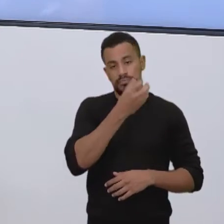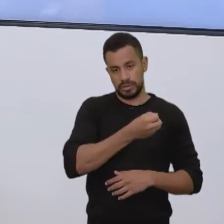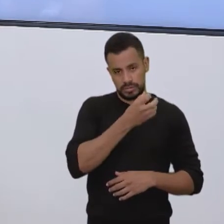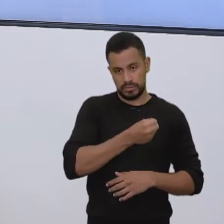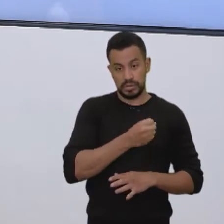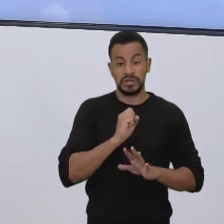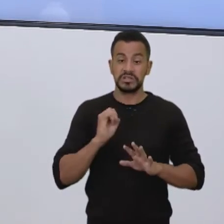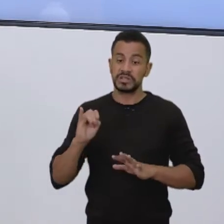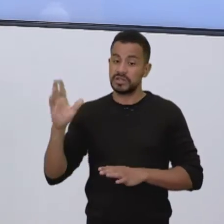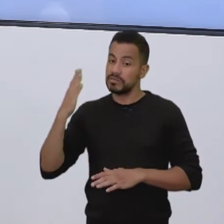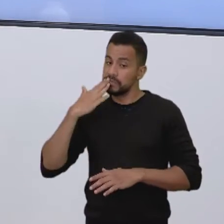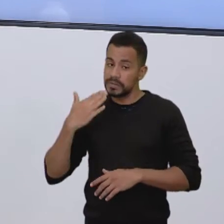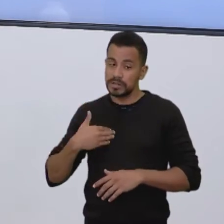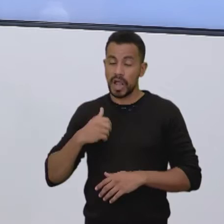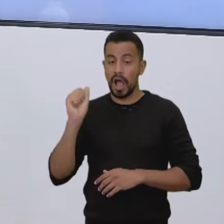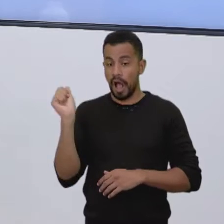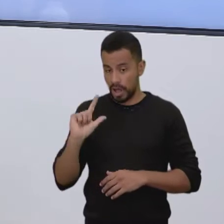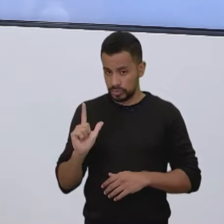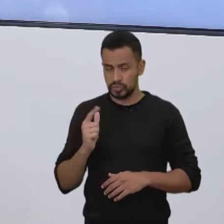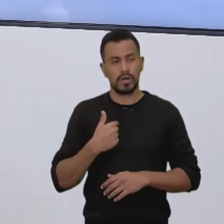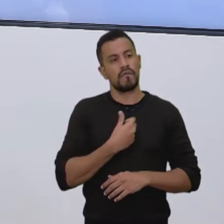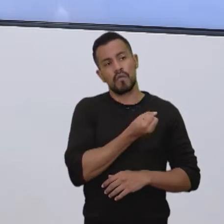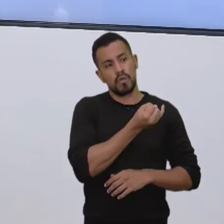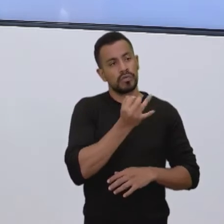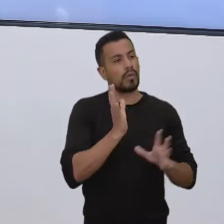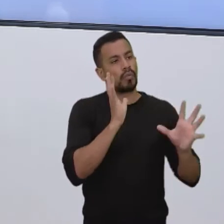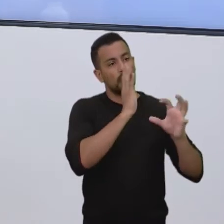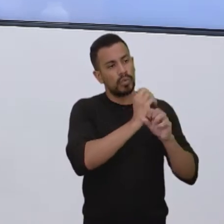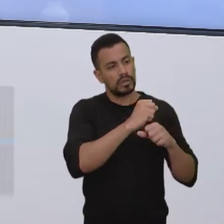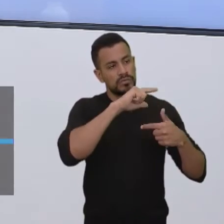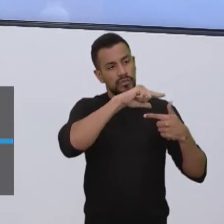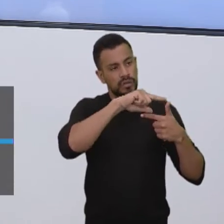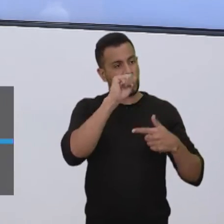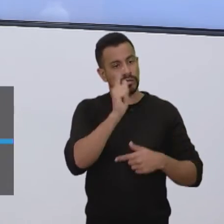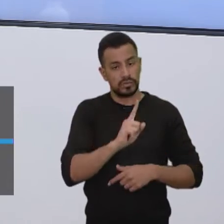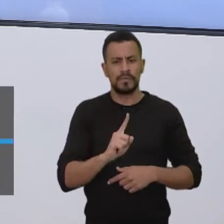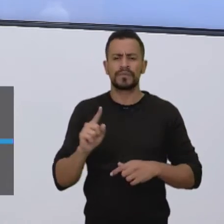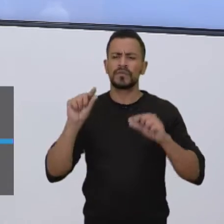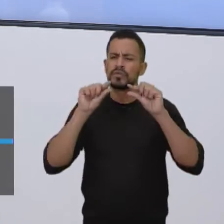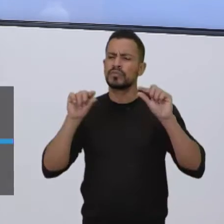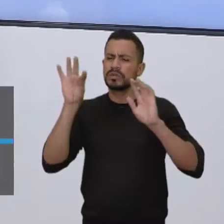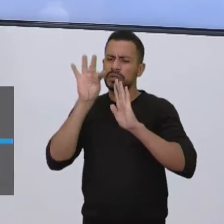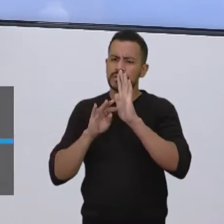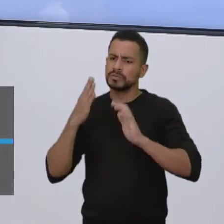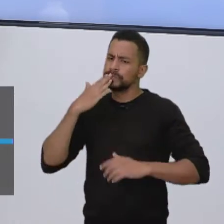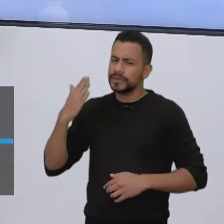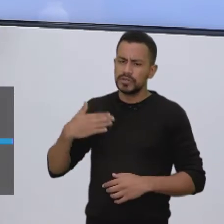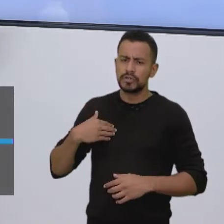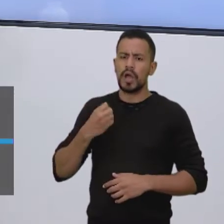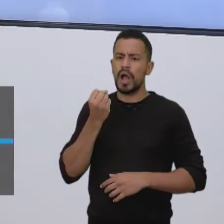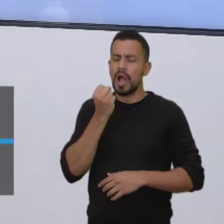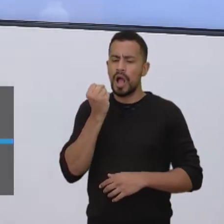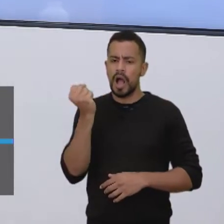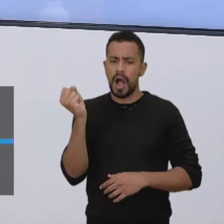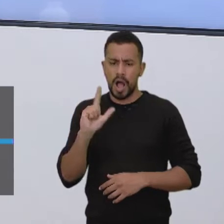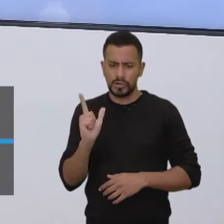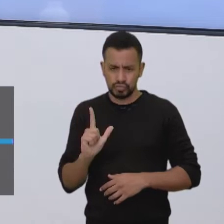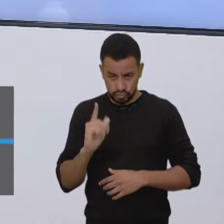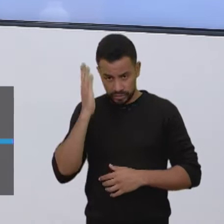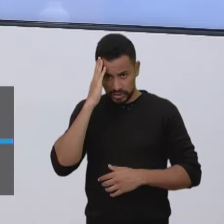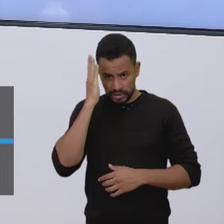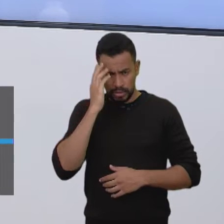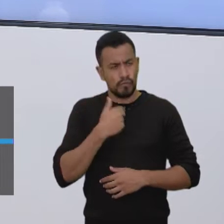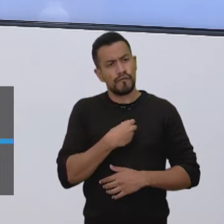pediu azul, eu vou contar o total de azul sobre 11. No enunciado ele falou qual cor? Azul. Então eu vou contar quantos quadradinhos